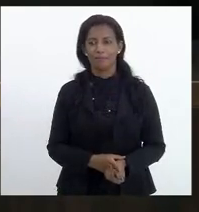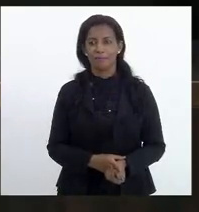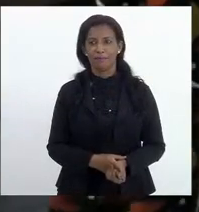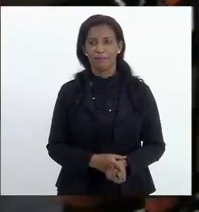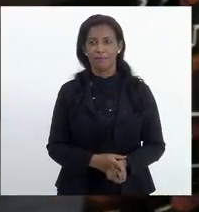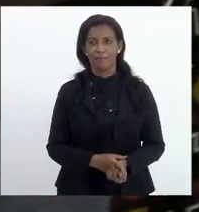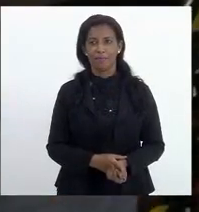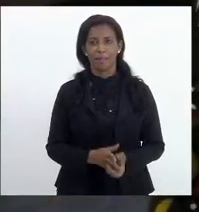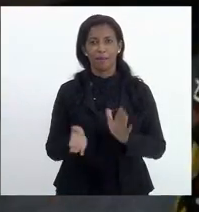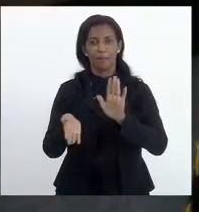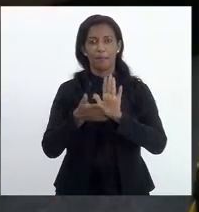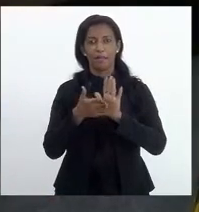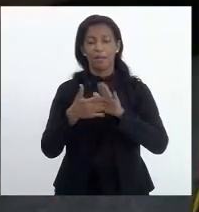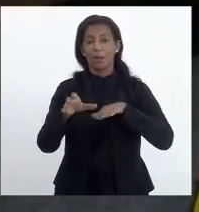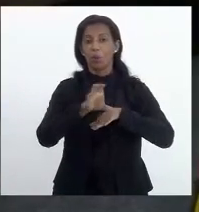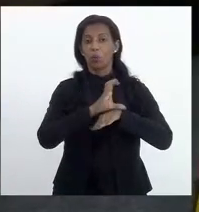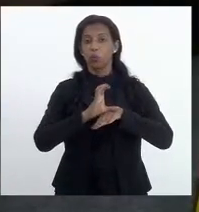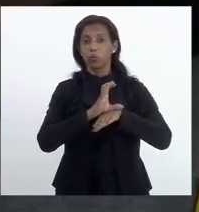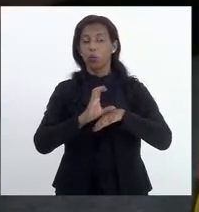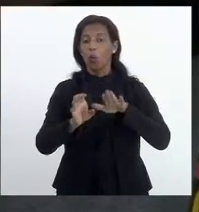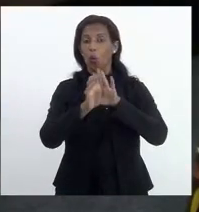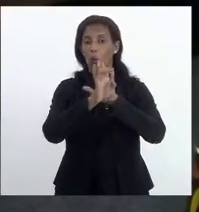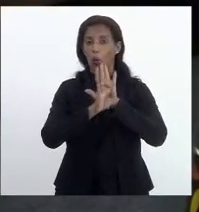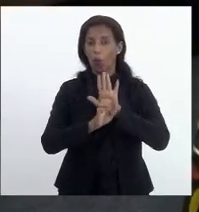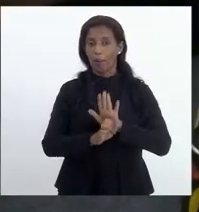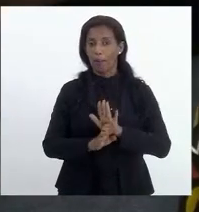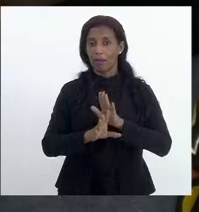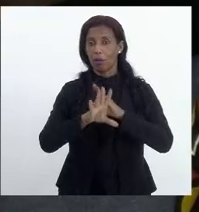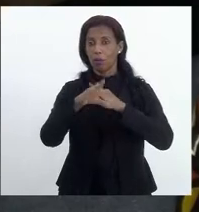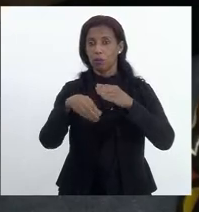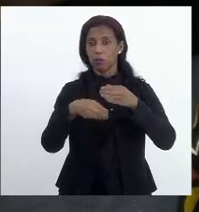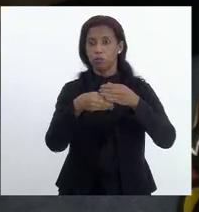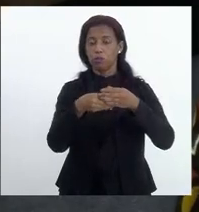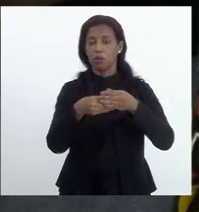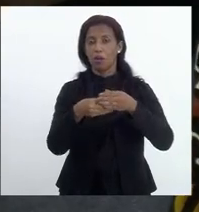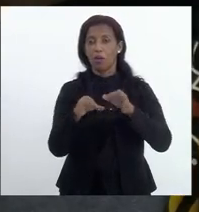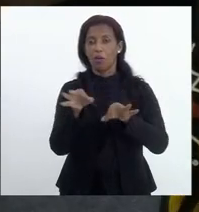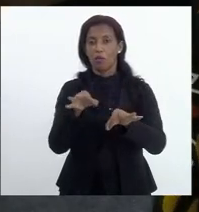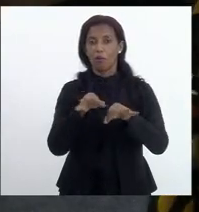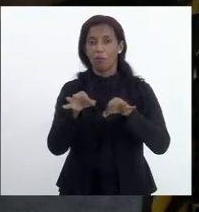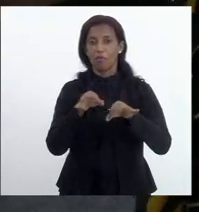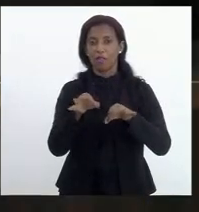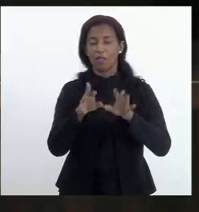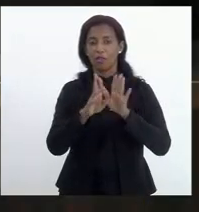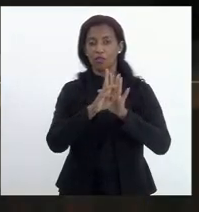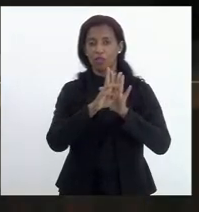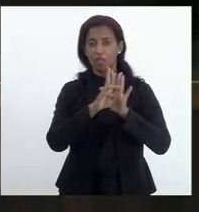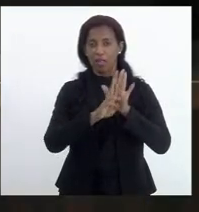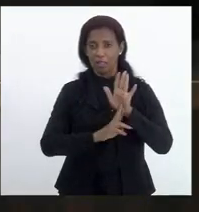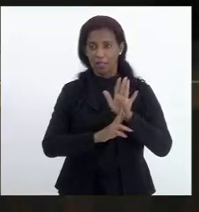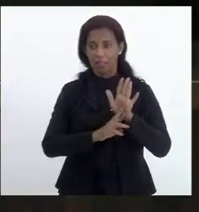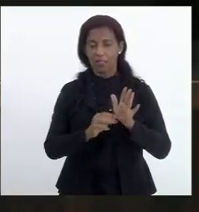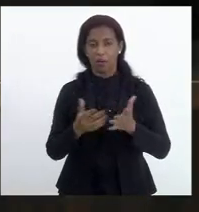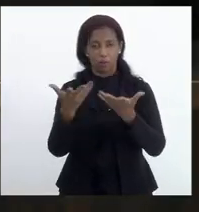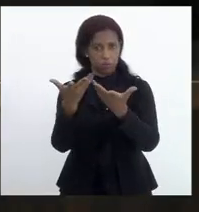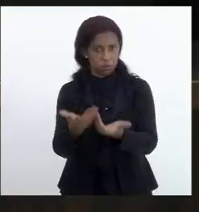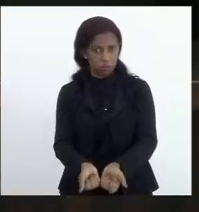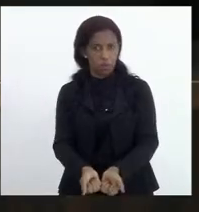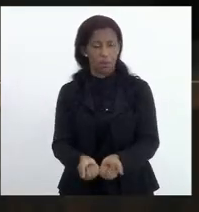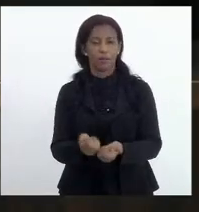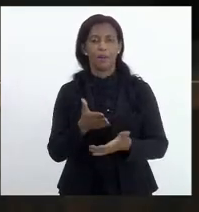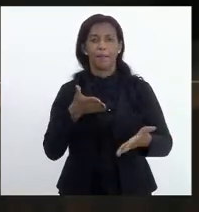O parecer é pela constitucionalidade com emenda, concluindo por substitutivo e pedindo forma final de redação. Que a presidência defere. Se os que aprovam a lei como